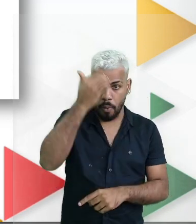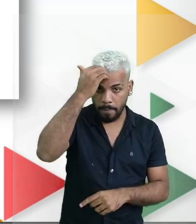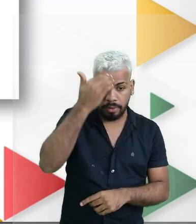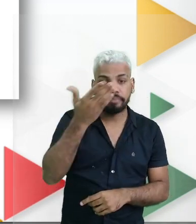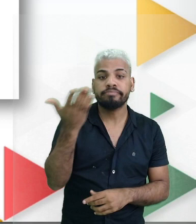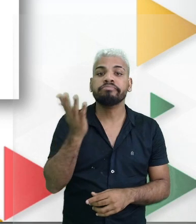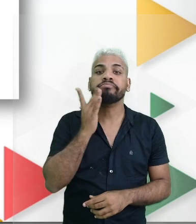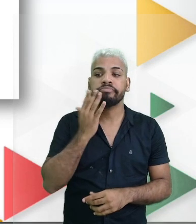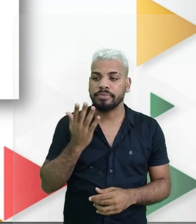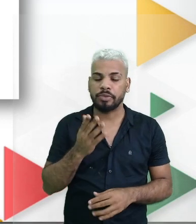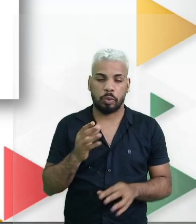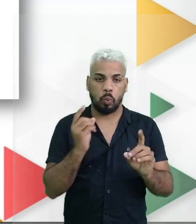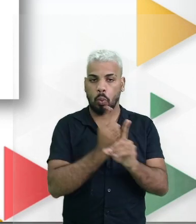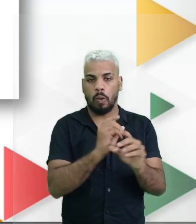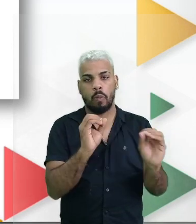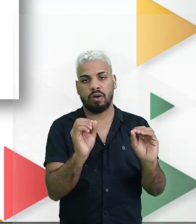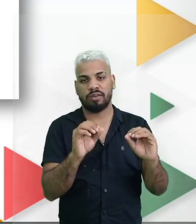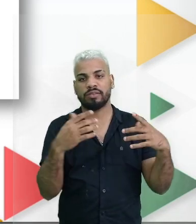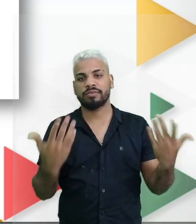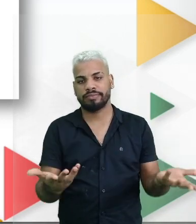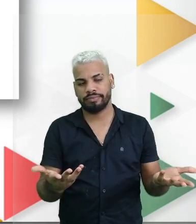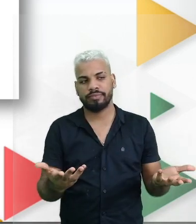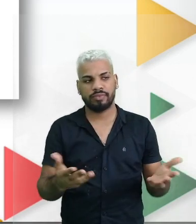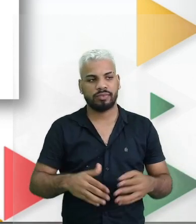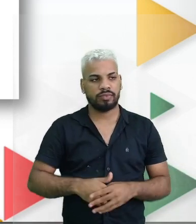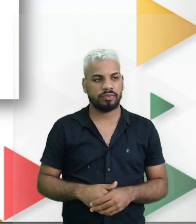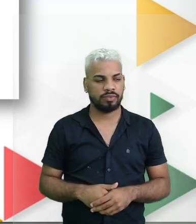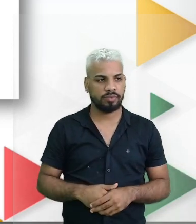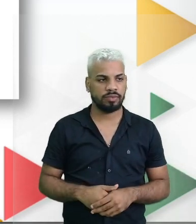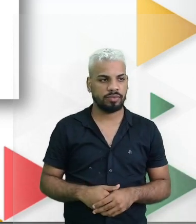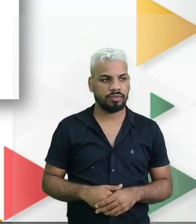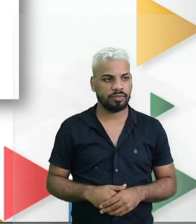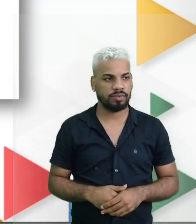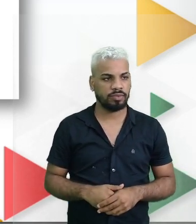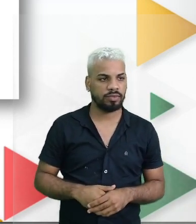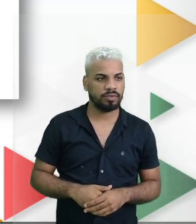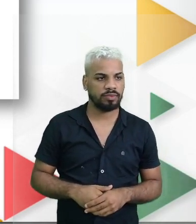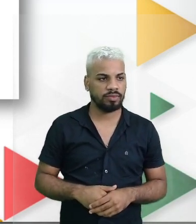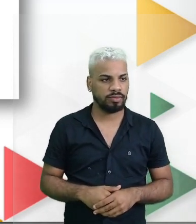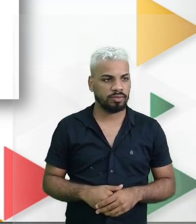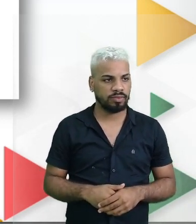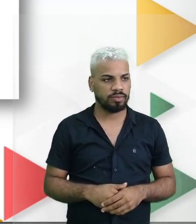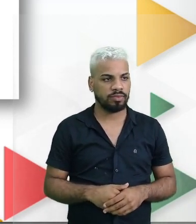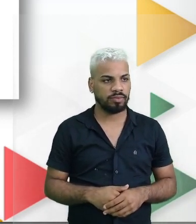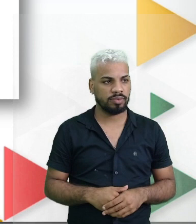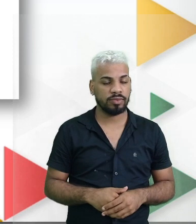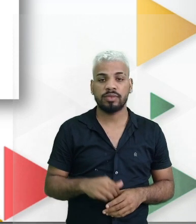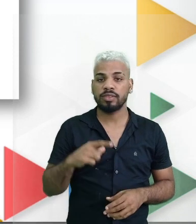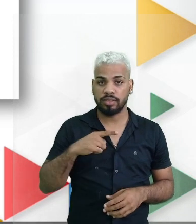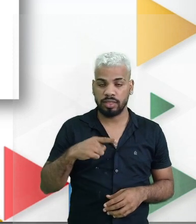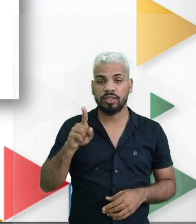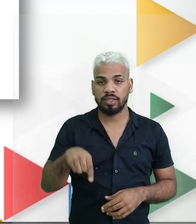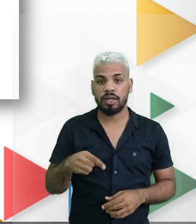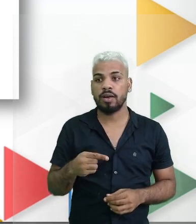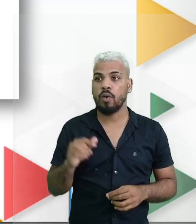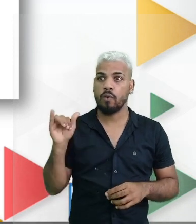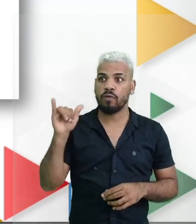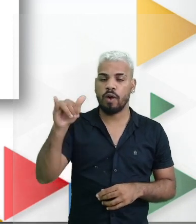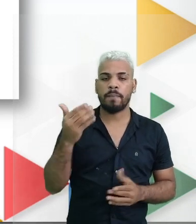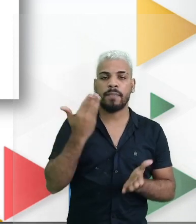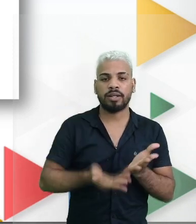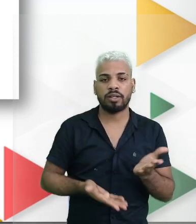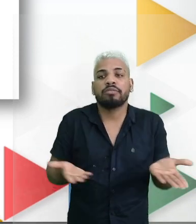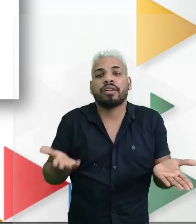sei. Não encontraram, dá uma ideia vaga, indeterminada. E aqui eu tenho perdi o voo. Quem